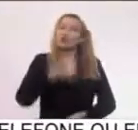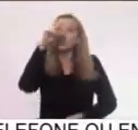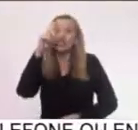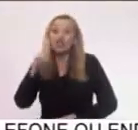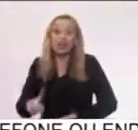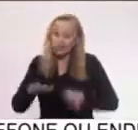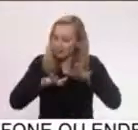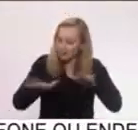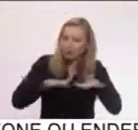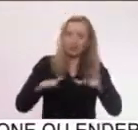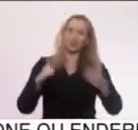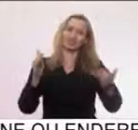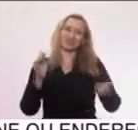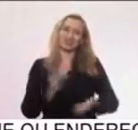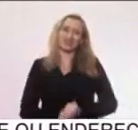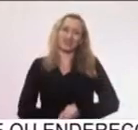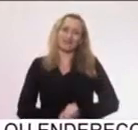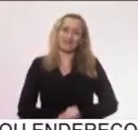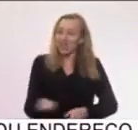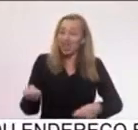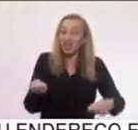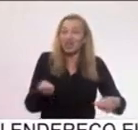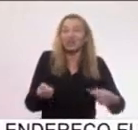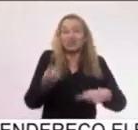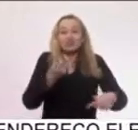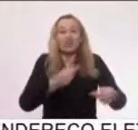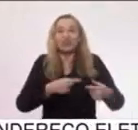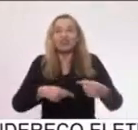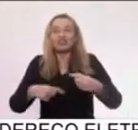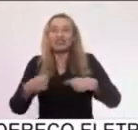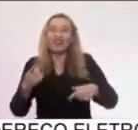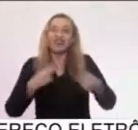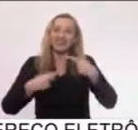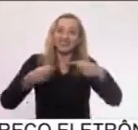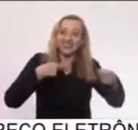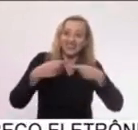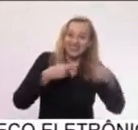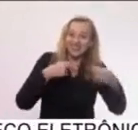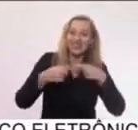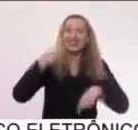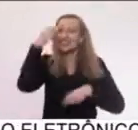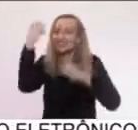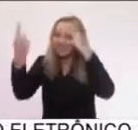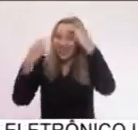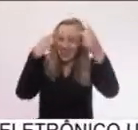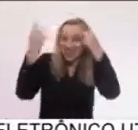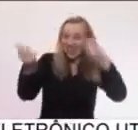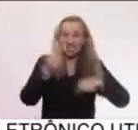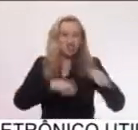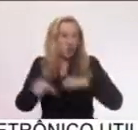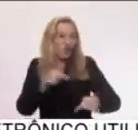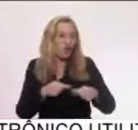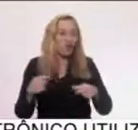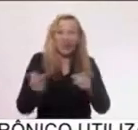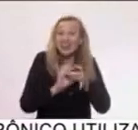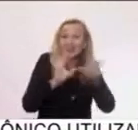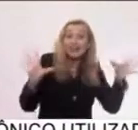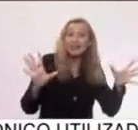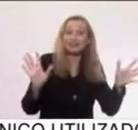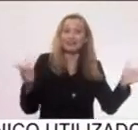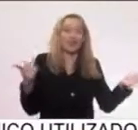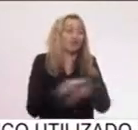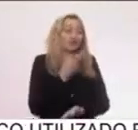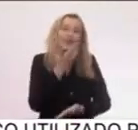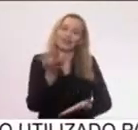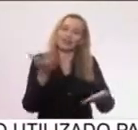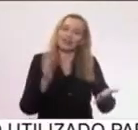à manifestação, à troca de ideias, ao diálogo, à exposição do que você bem pensar livremente. Ocorre